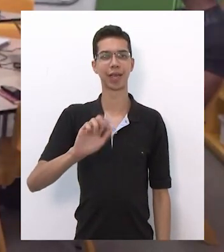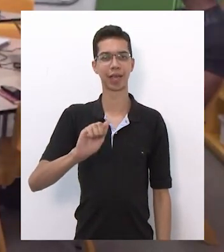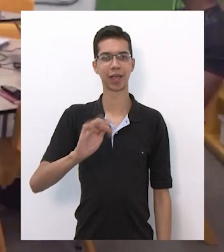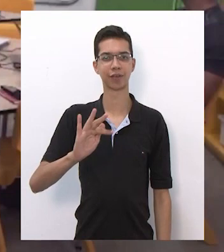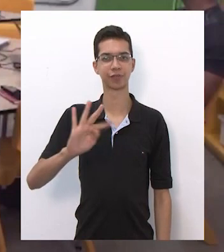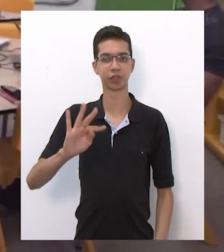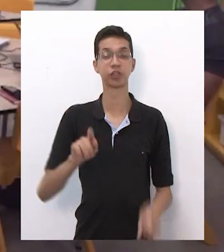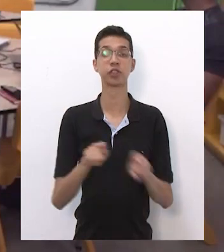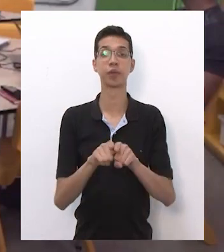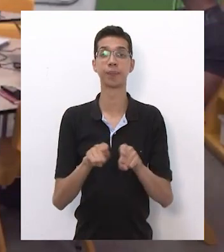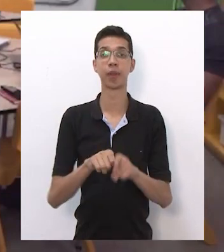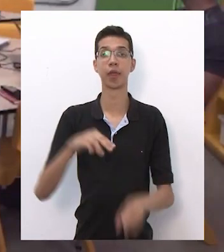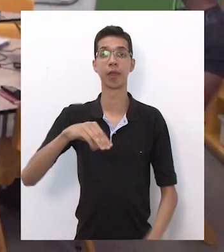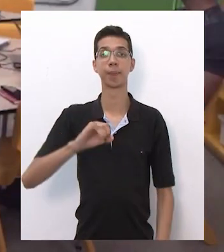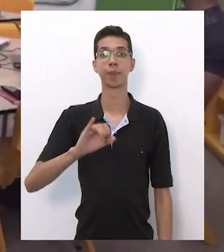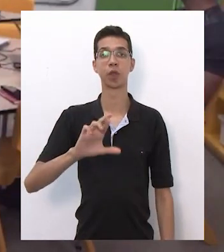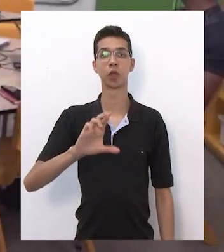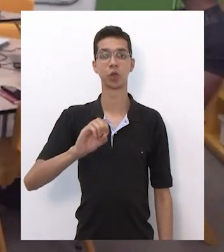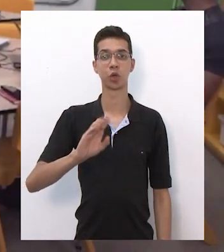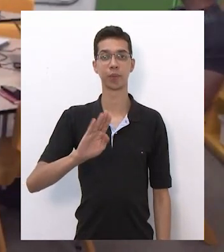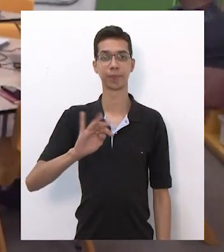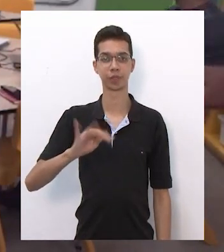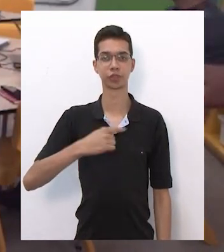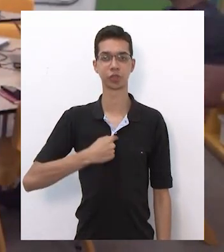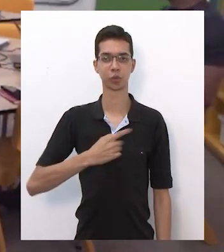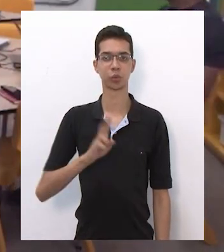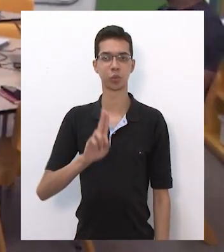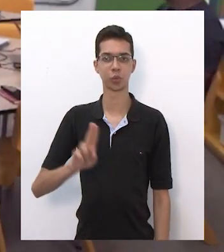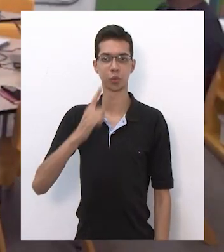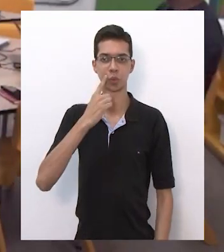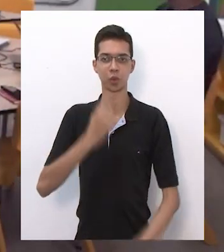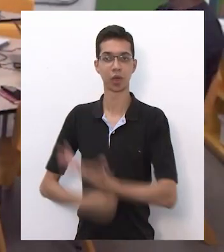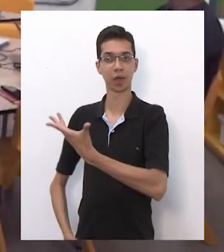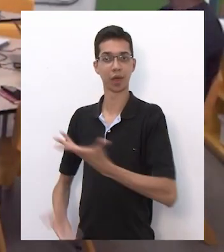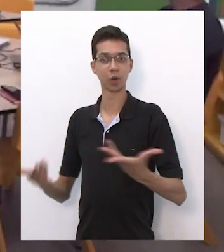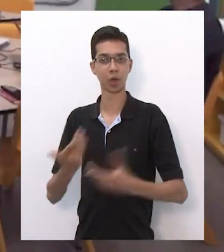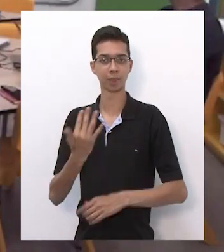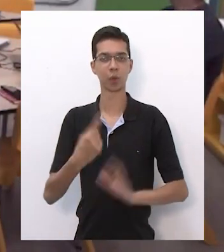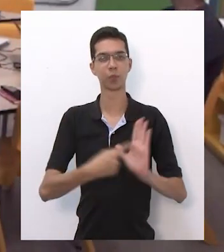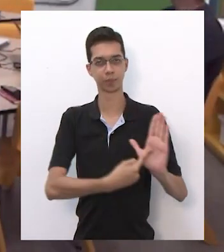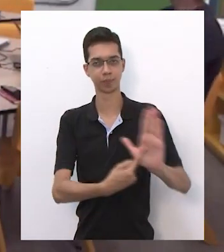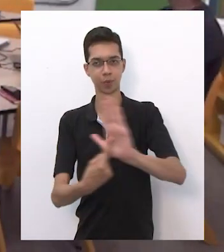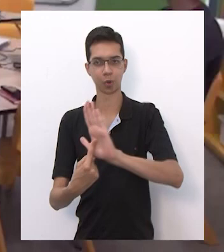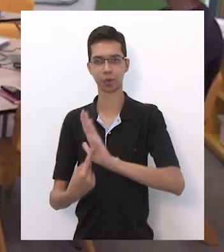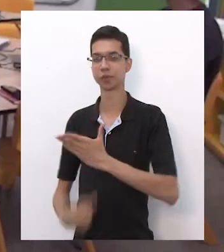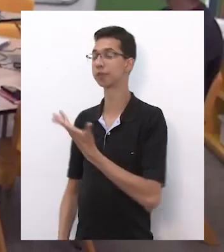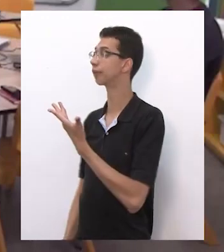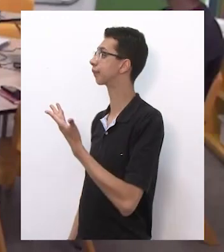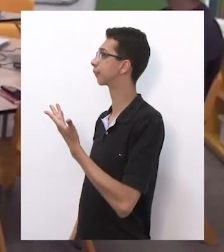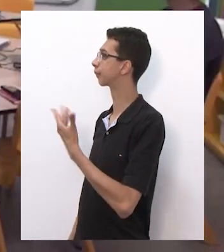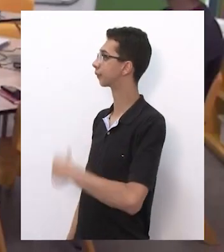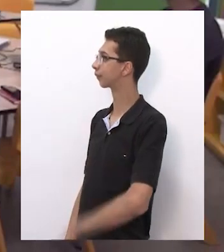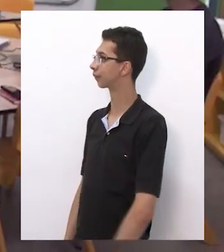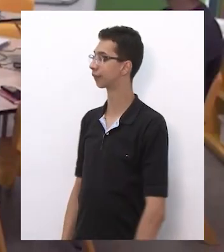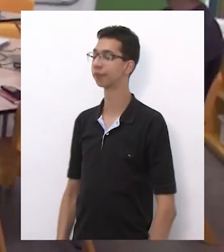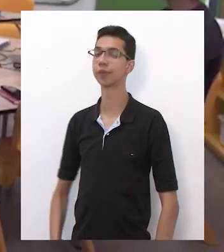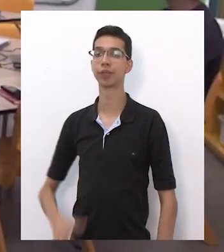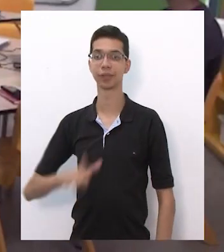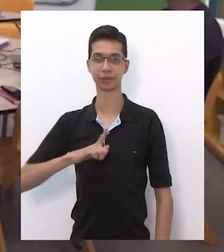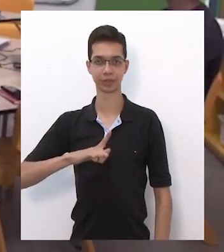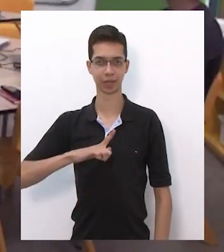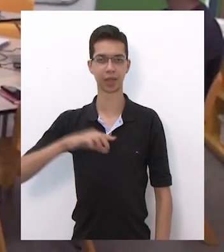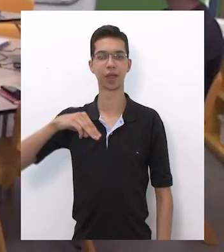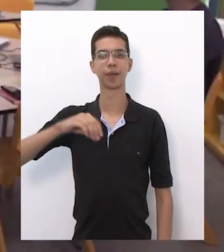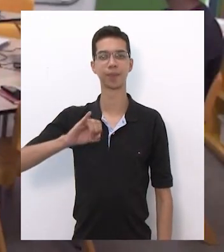com a placa Microbit, que é essa que está na minha mão aqui, que eu vou mostrar para vocês nesse momento. Tá? Que é o quê? Nós temos essa placa Microbit, eu fiz